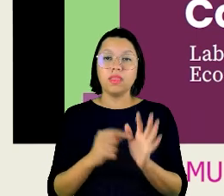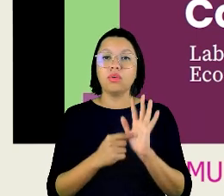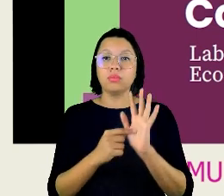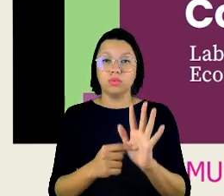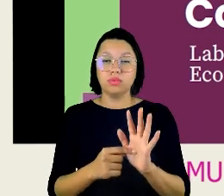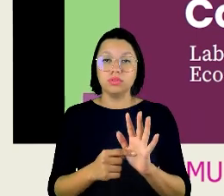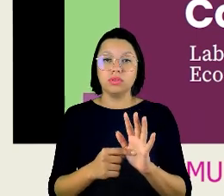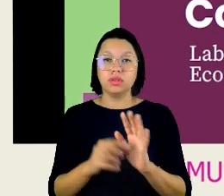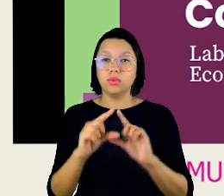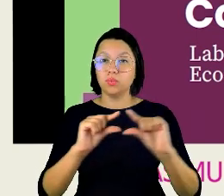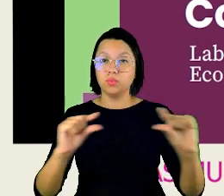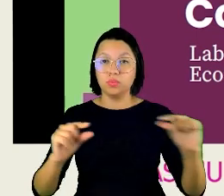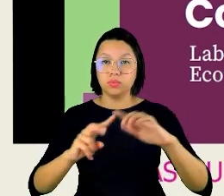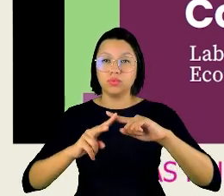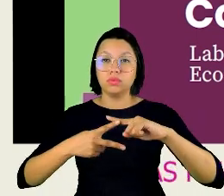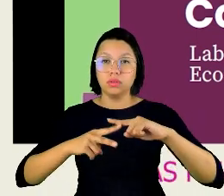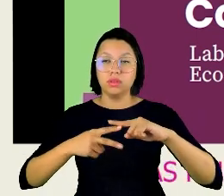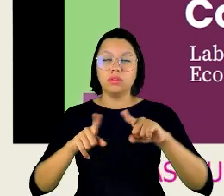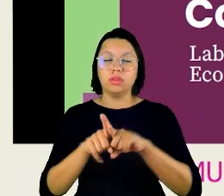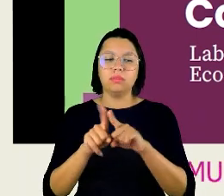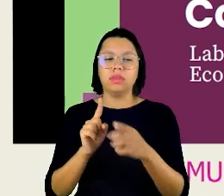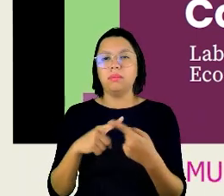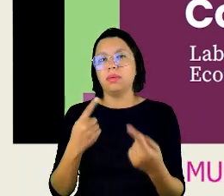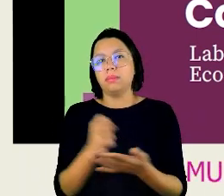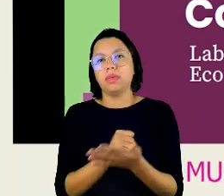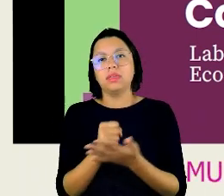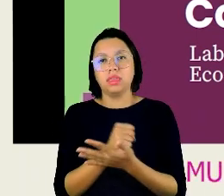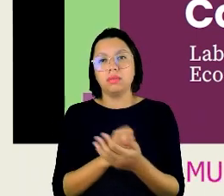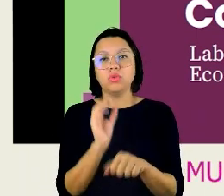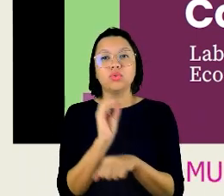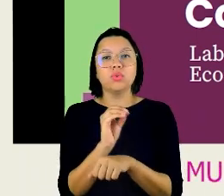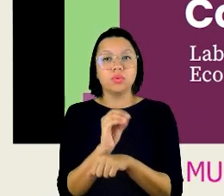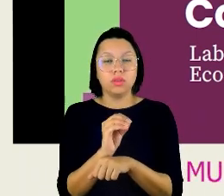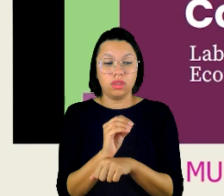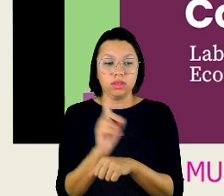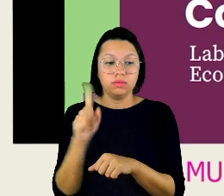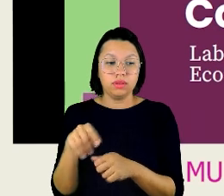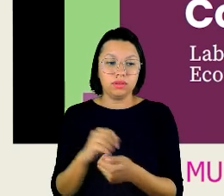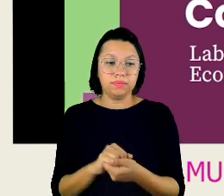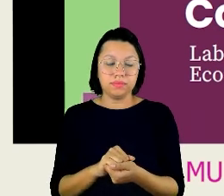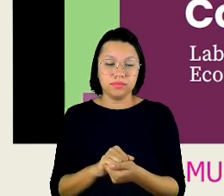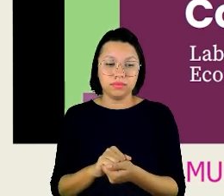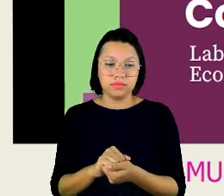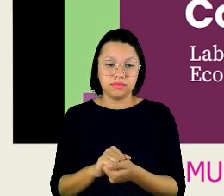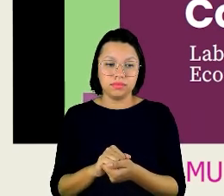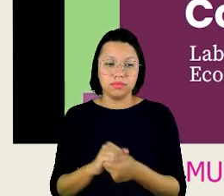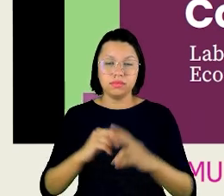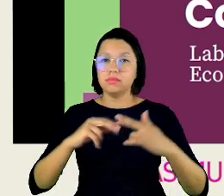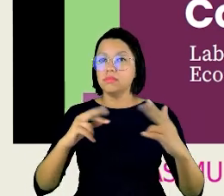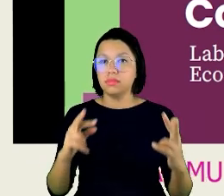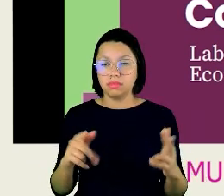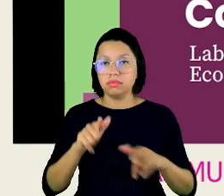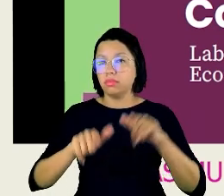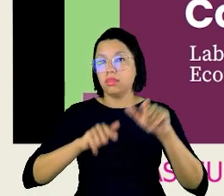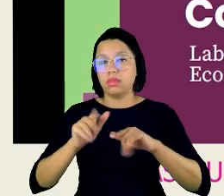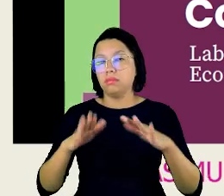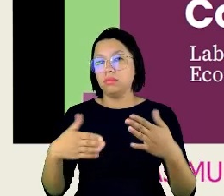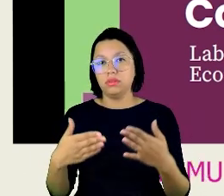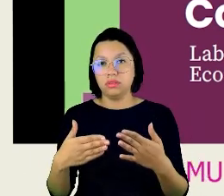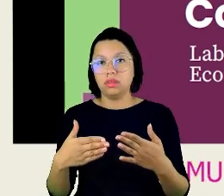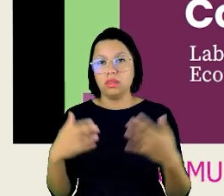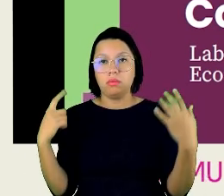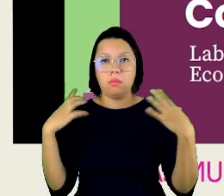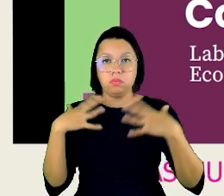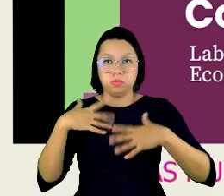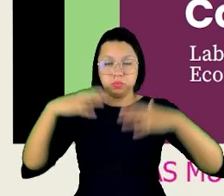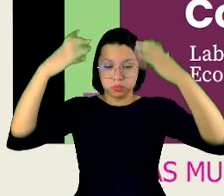do laboratório também. Mas, basicamente, o cuidado, ele é várias tarefas, então dar banho,